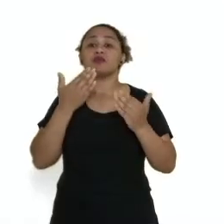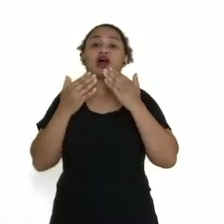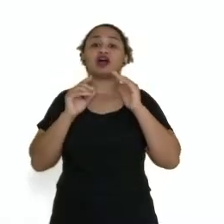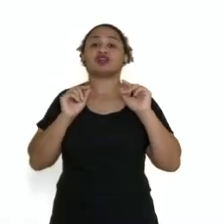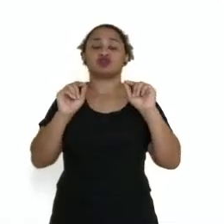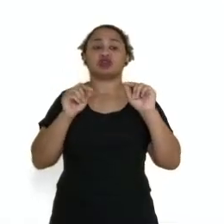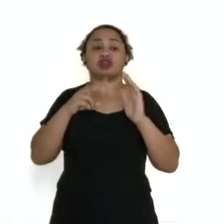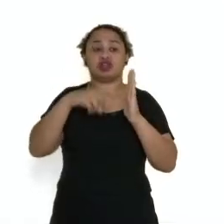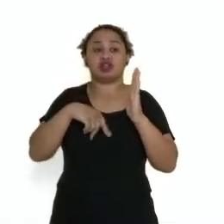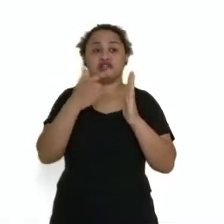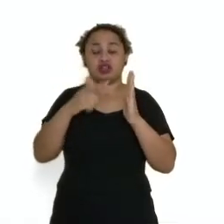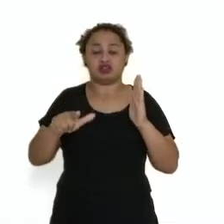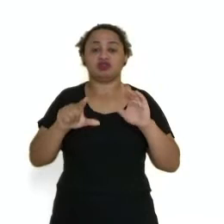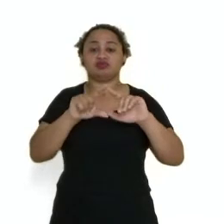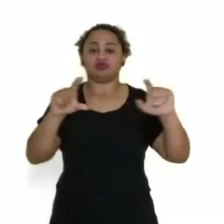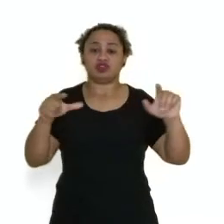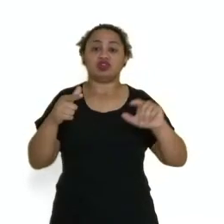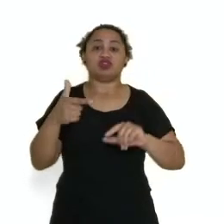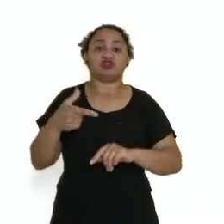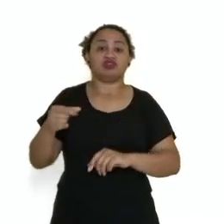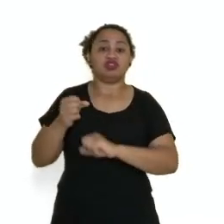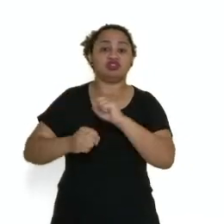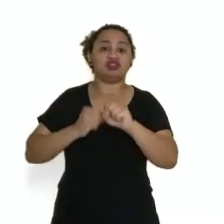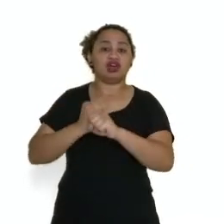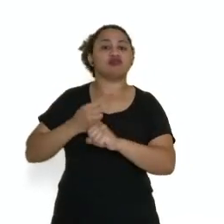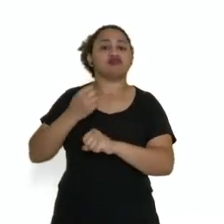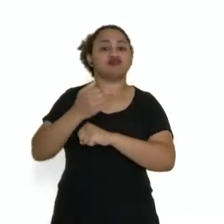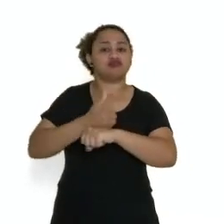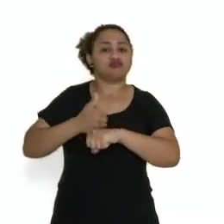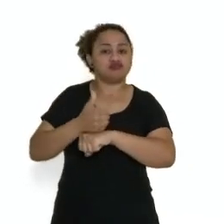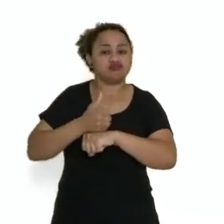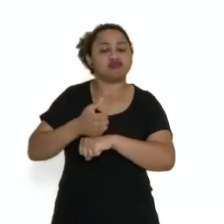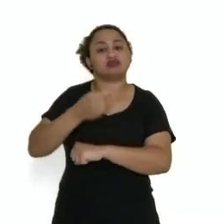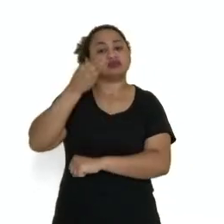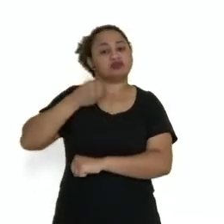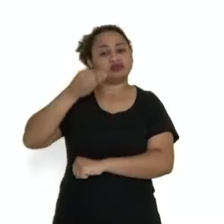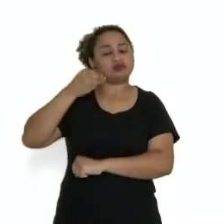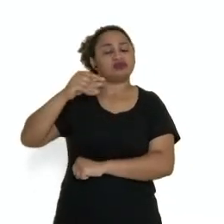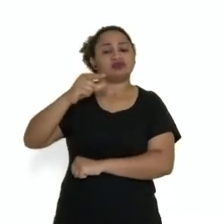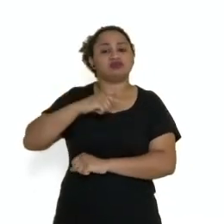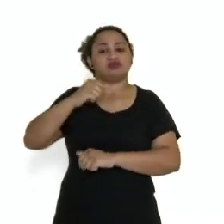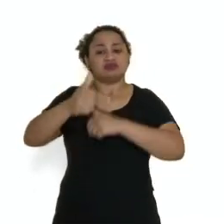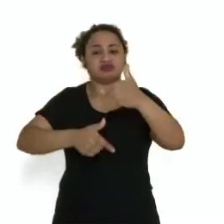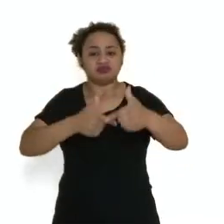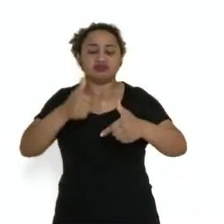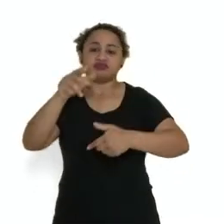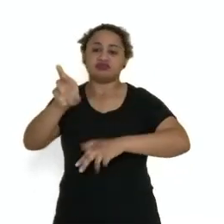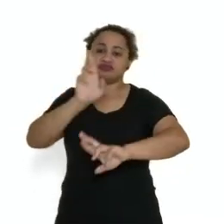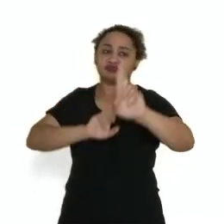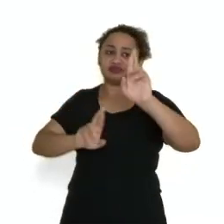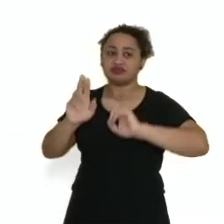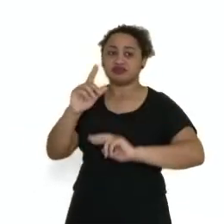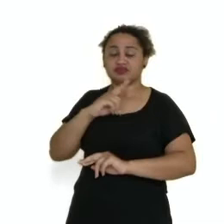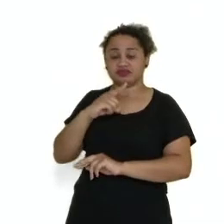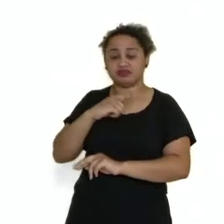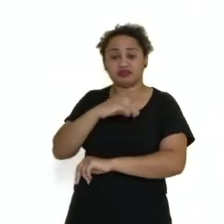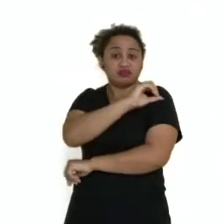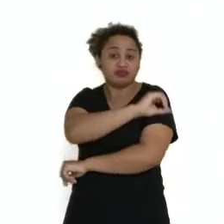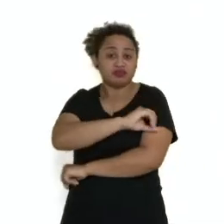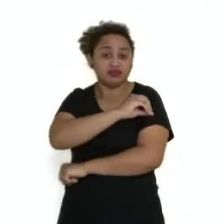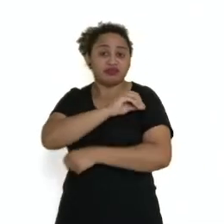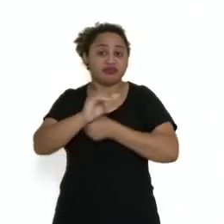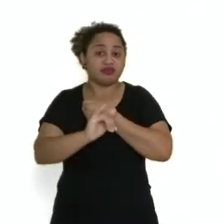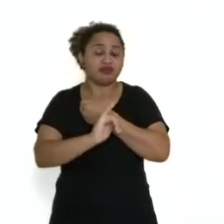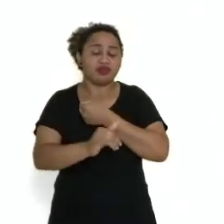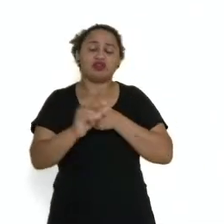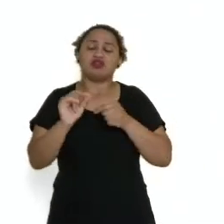Releia. Aos 20 anos de profissão, a experiência com o trabalho e os resultados obtidos nas oficinas de crônica